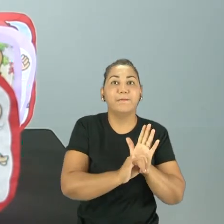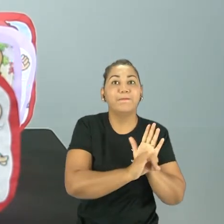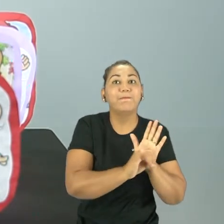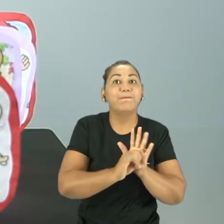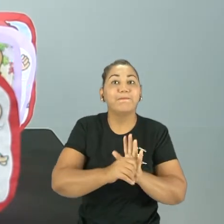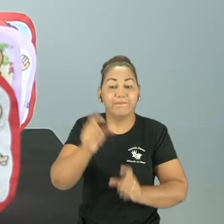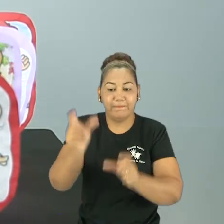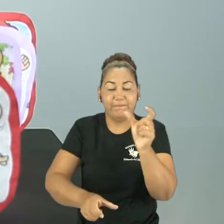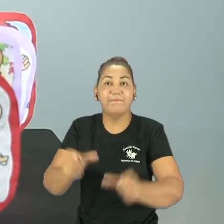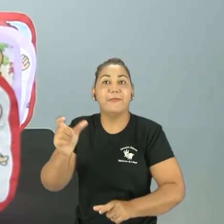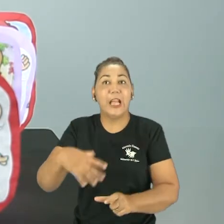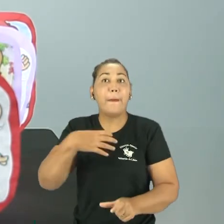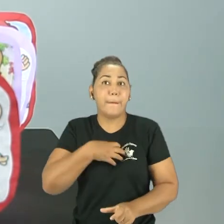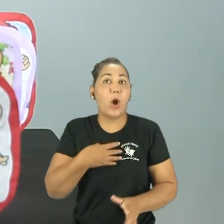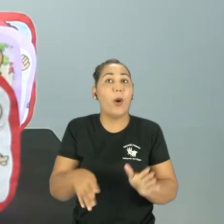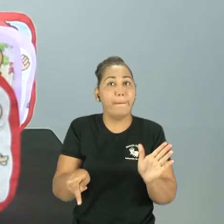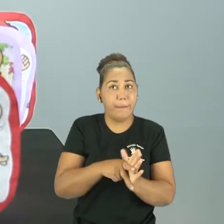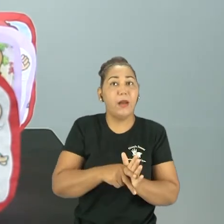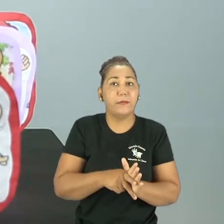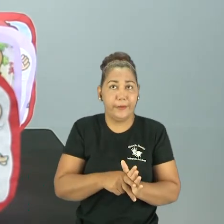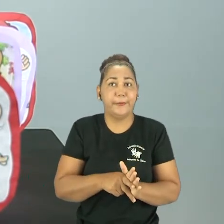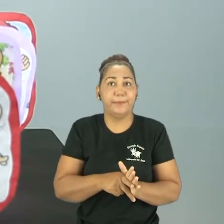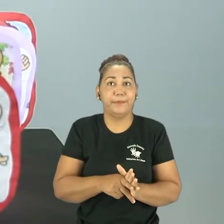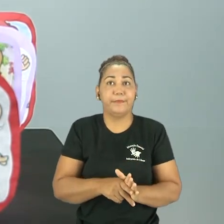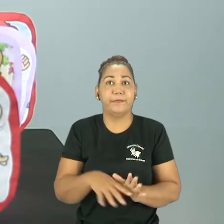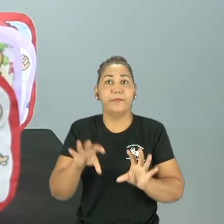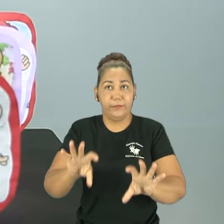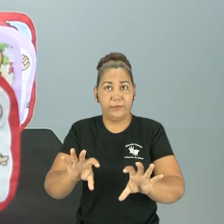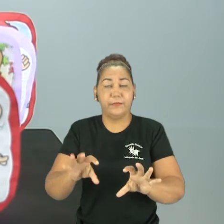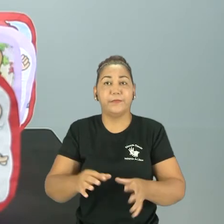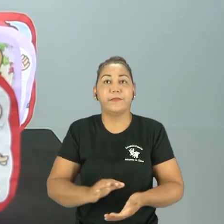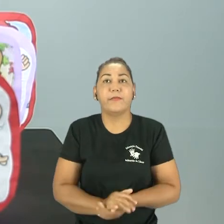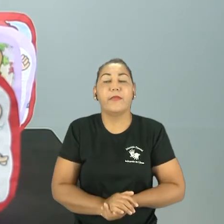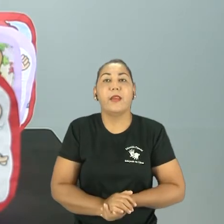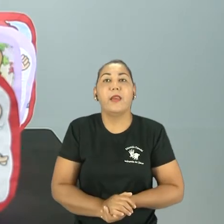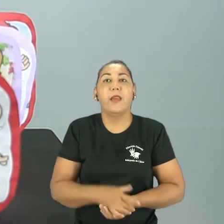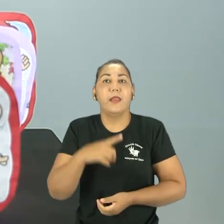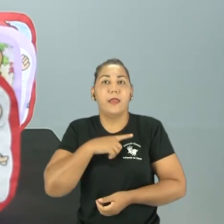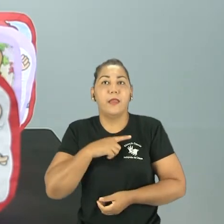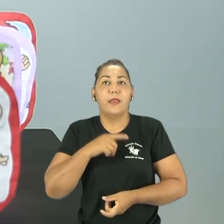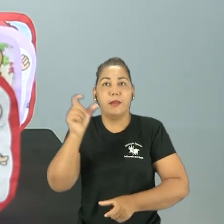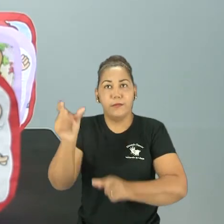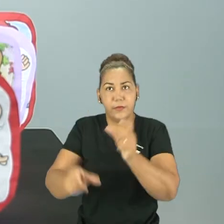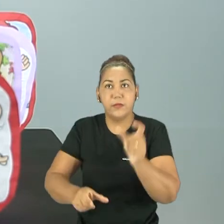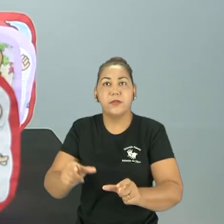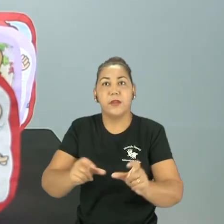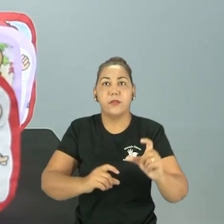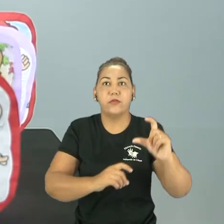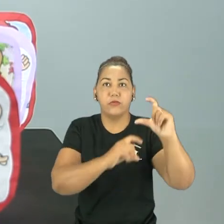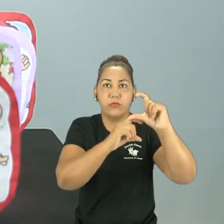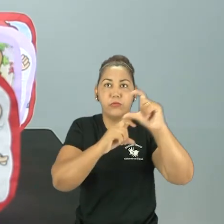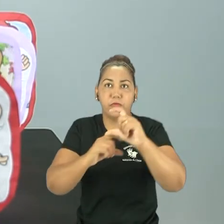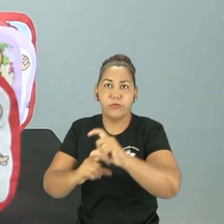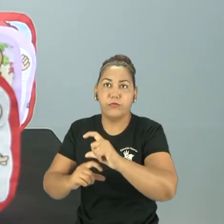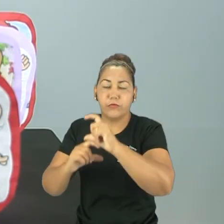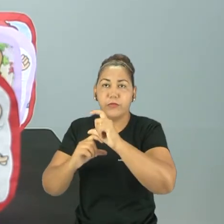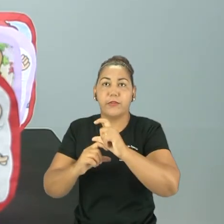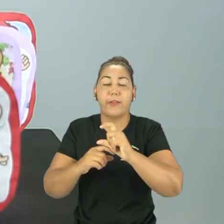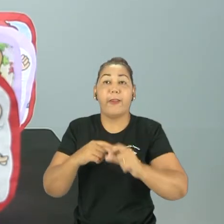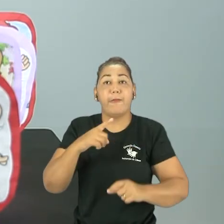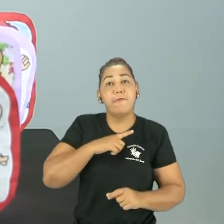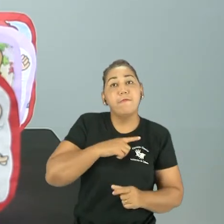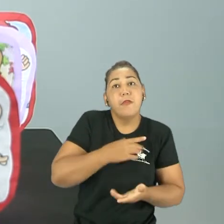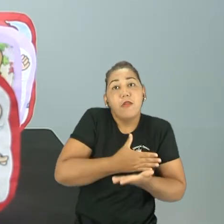seu jeito, né? Do seu modo de ser. Então nós já falamos que tem personagens, tem quadrinhos, tem começo,